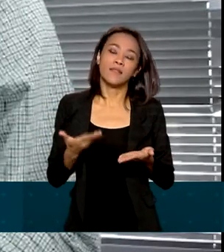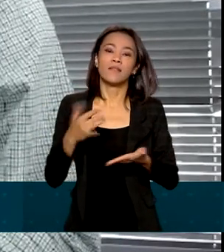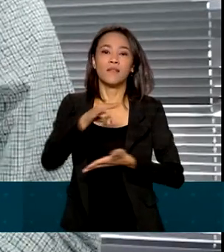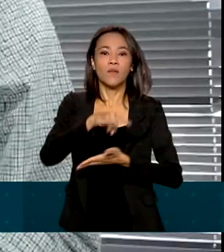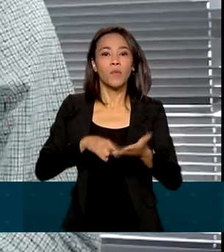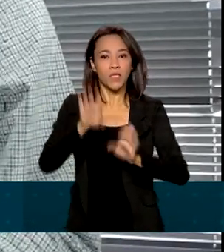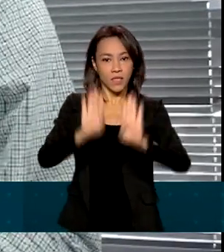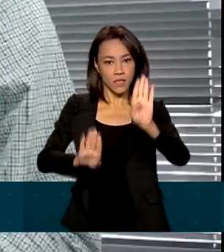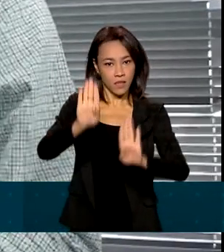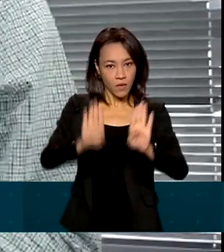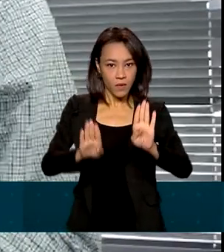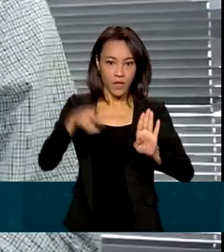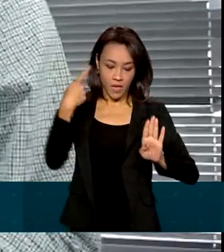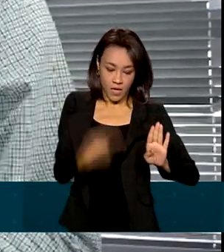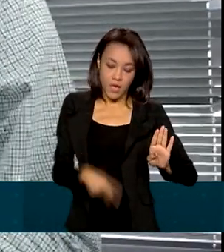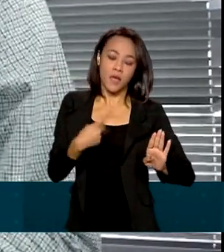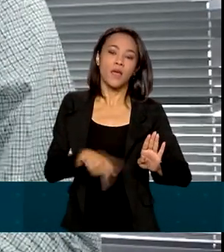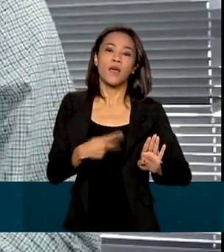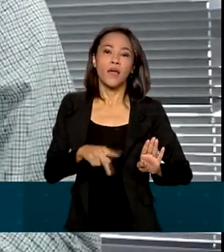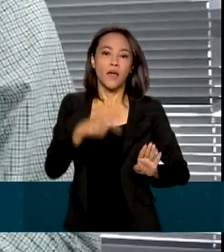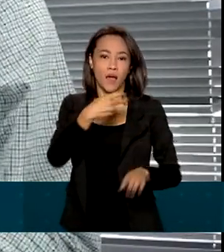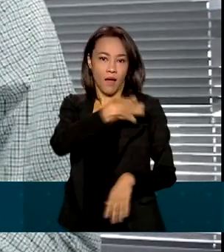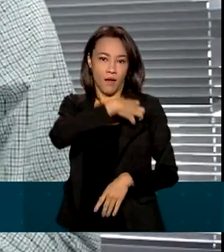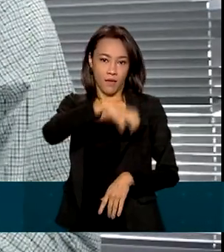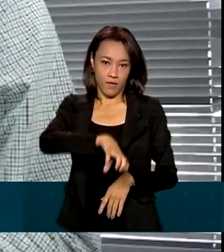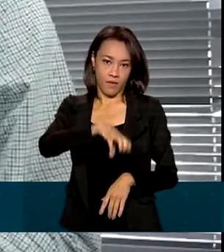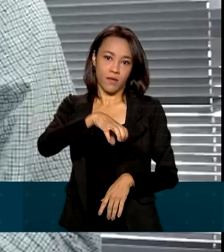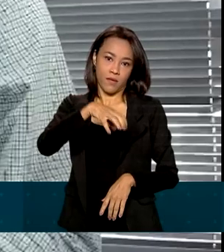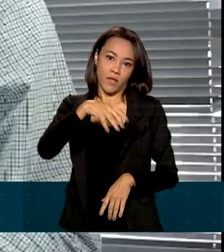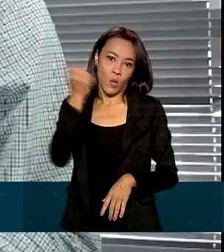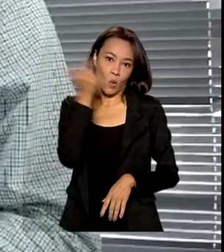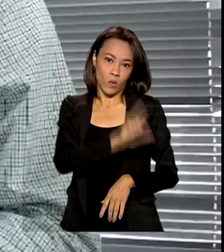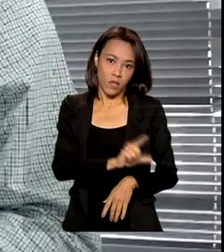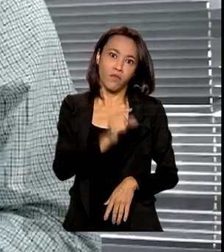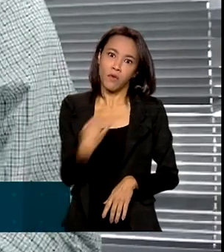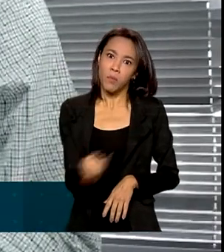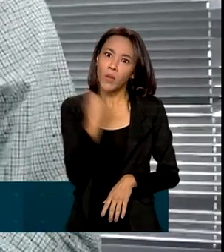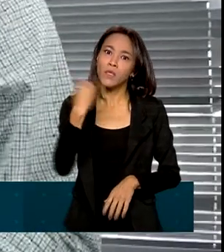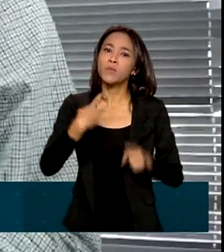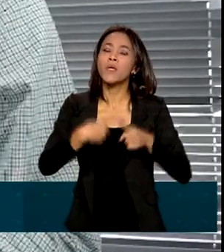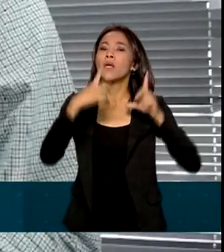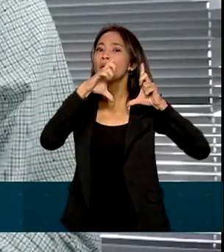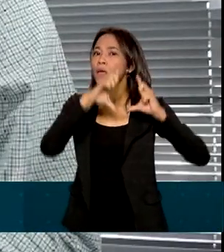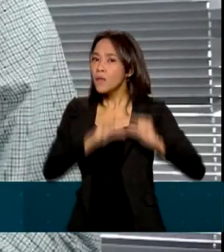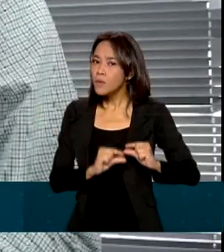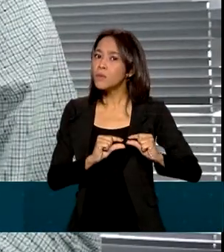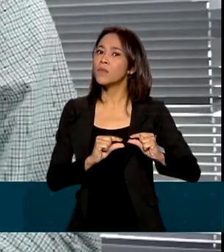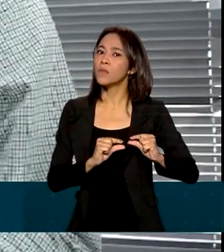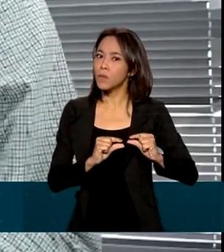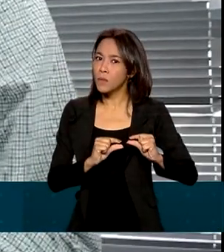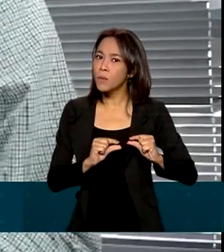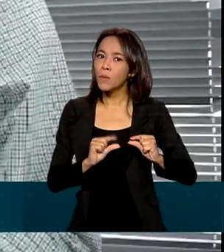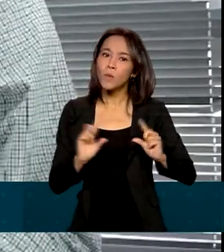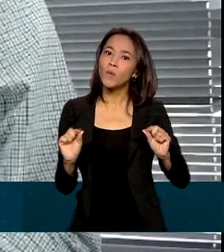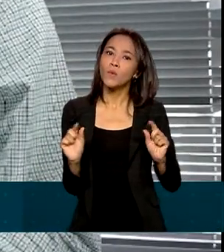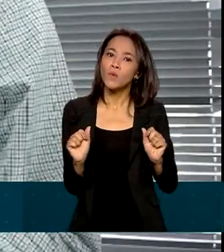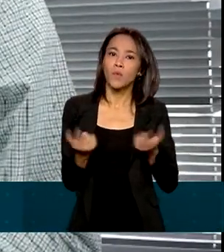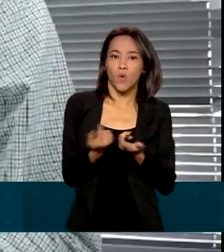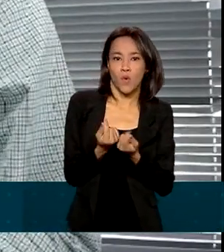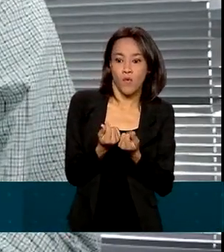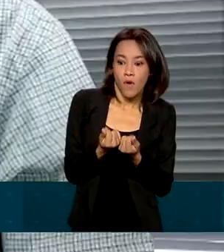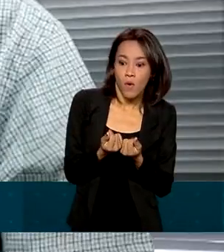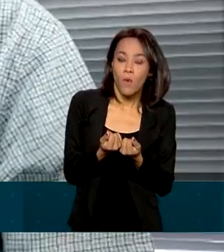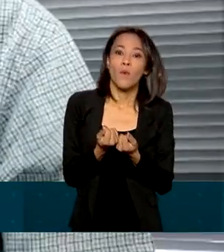que a prefeitura teve foram muito importante pois tiveram redução muito grande na questão do